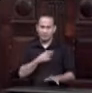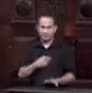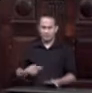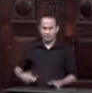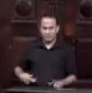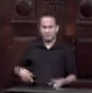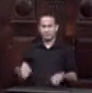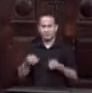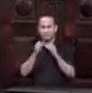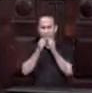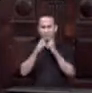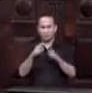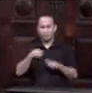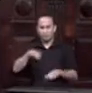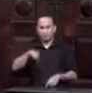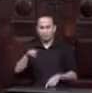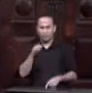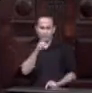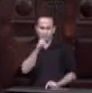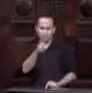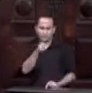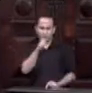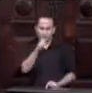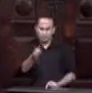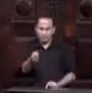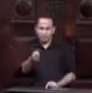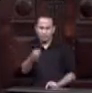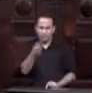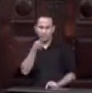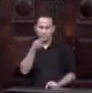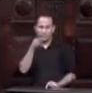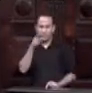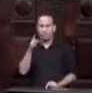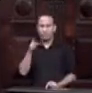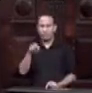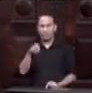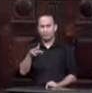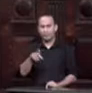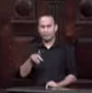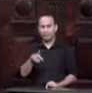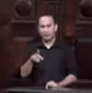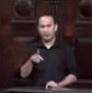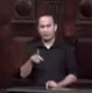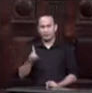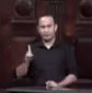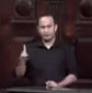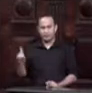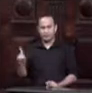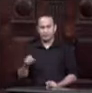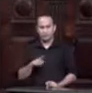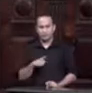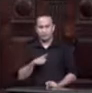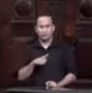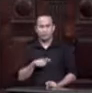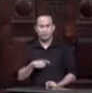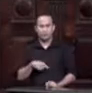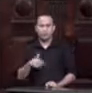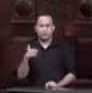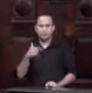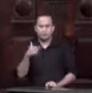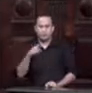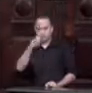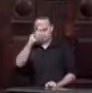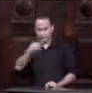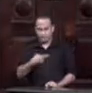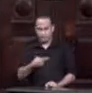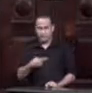à imprensa, falou que é um pé direito alto, acho que estamos no 2º andar. Eu acho que o objetivo de todos nós